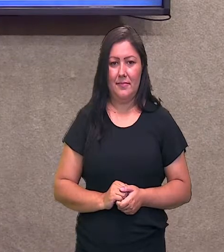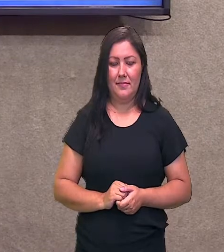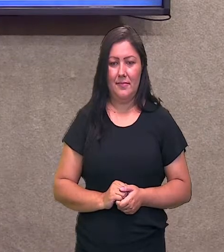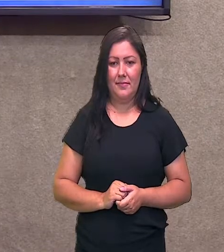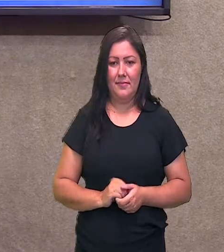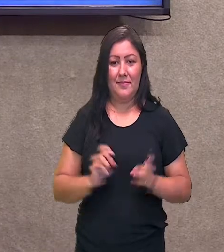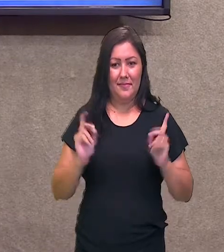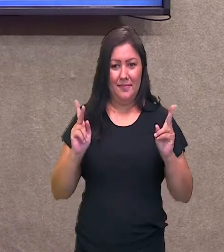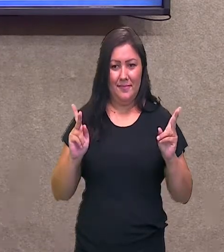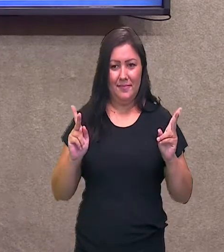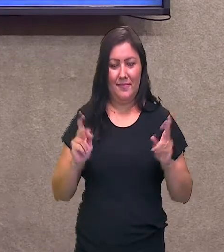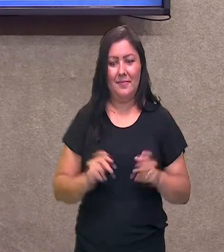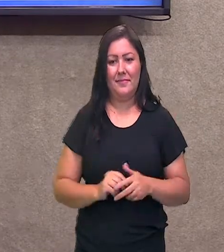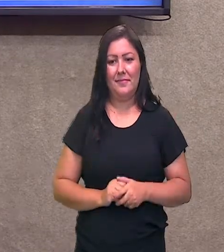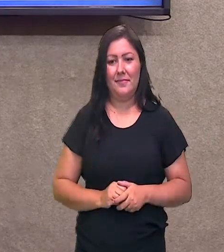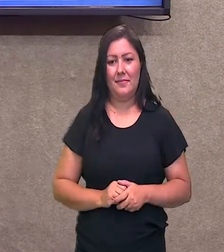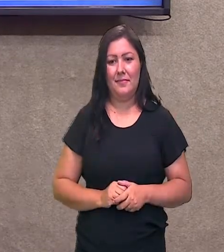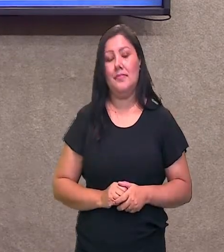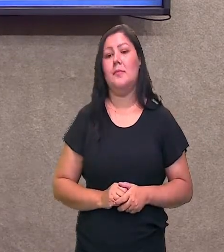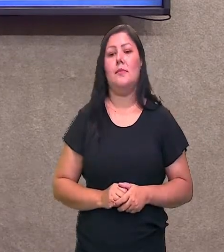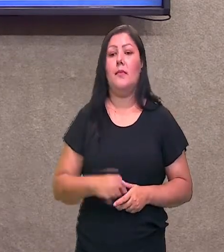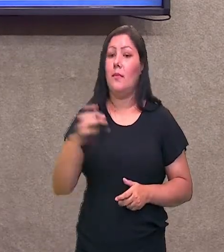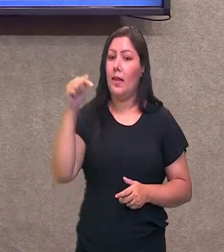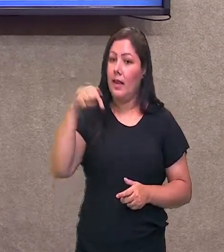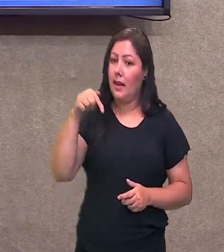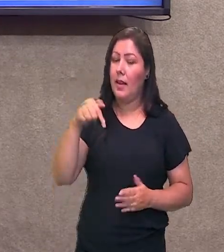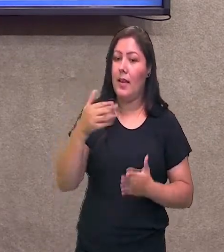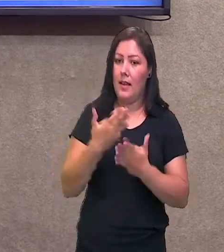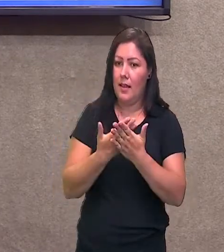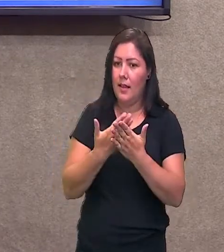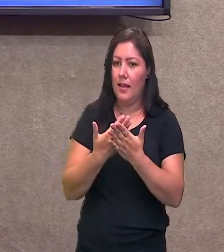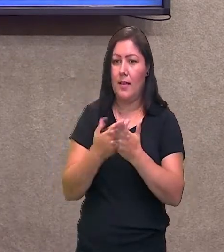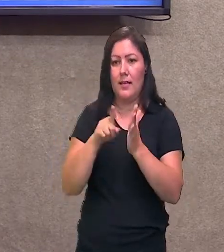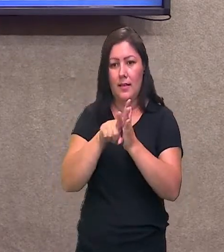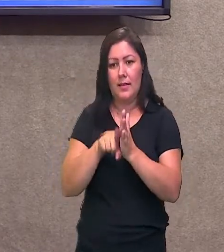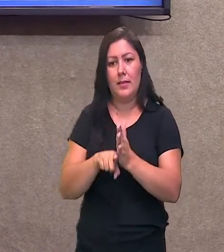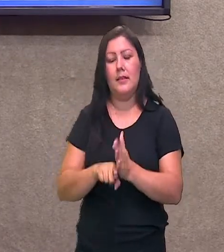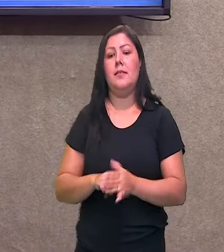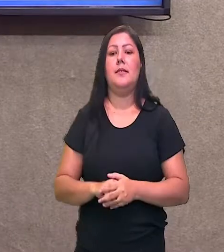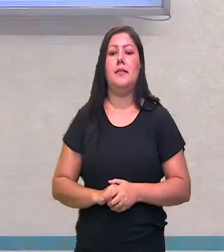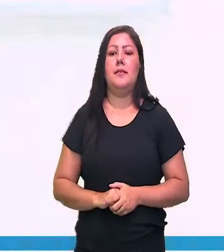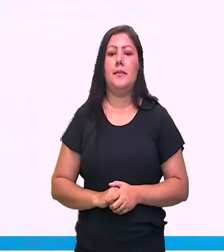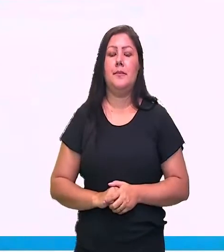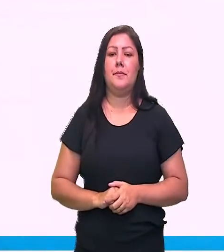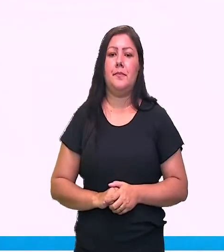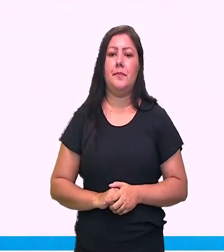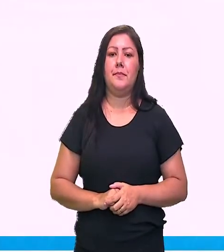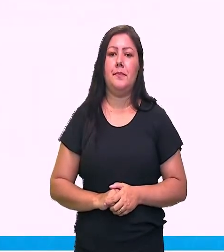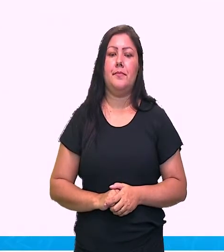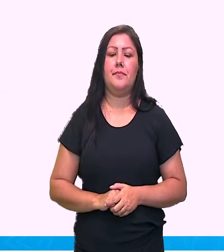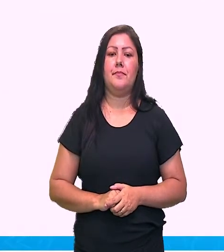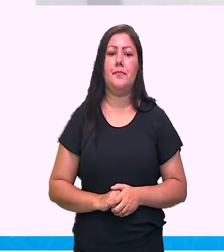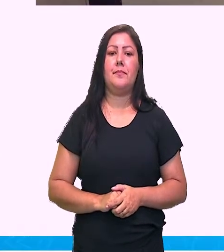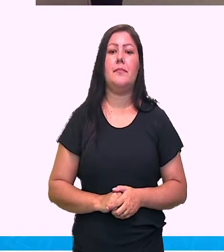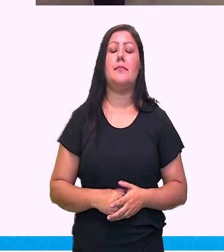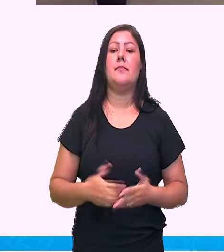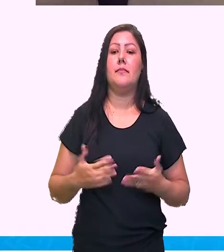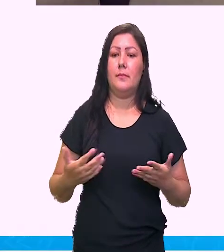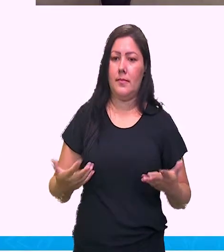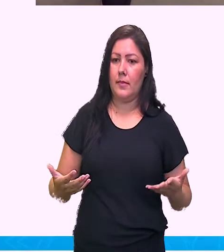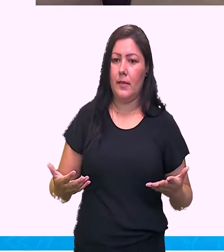Tranquilo? Só abrir um parêntese aqui nessa aula. Mas vamos continuar. Então, uma vez que nós somos